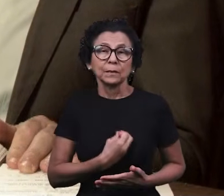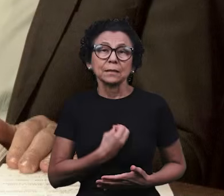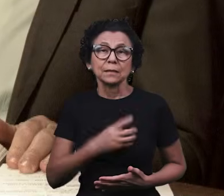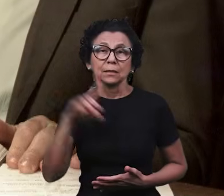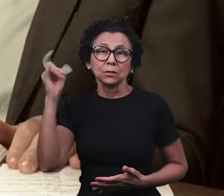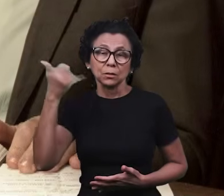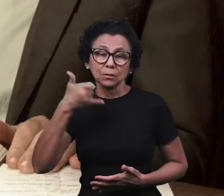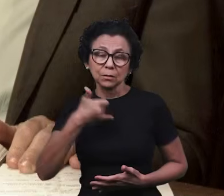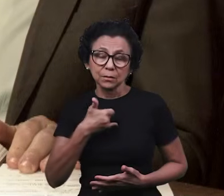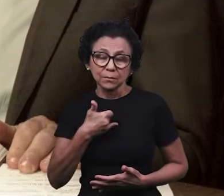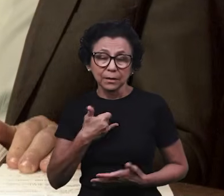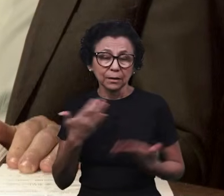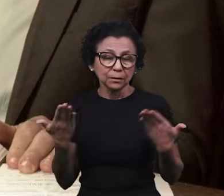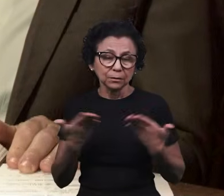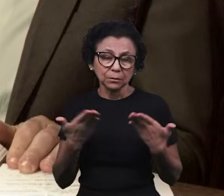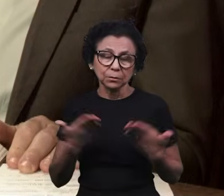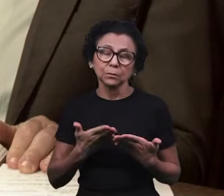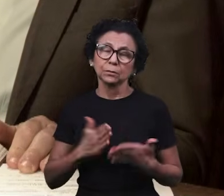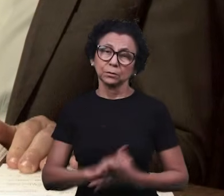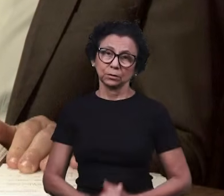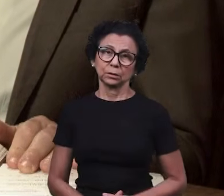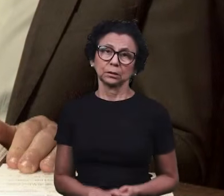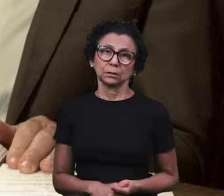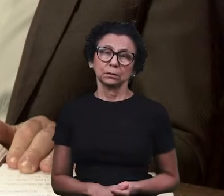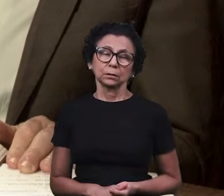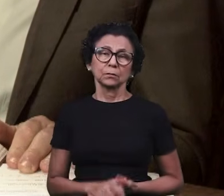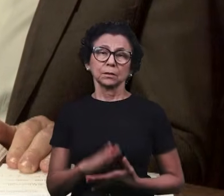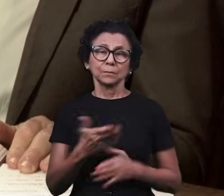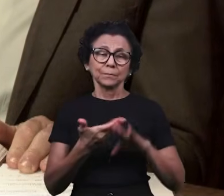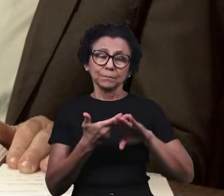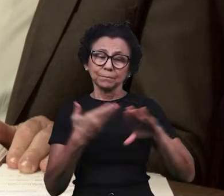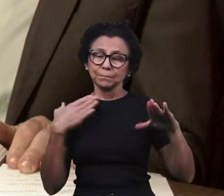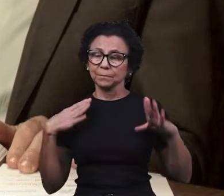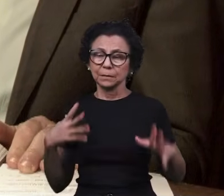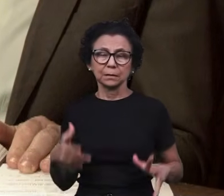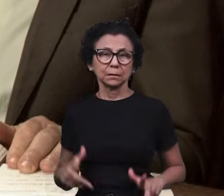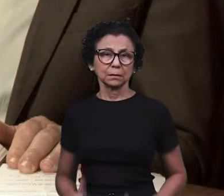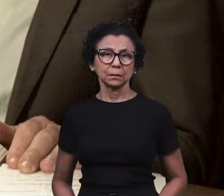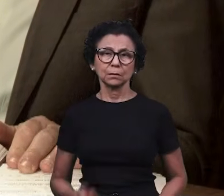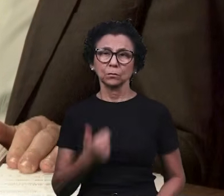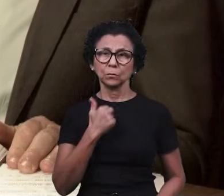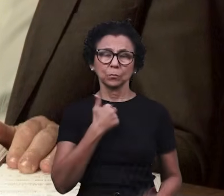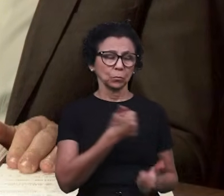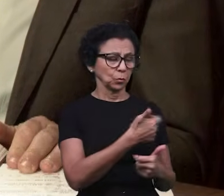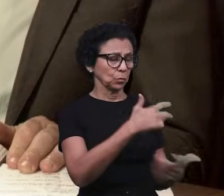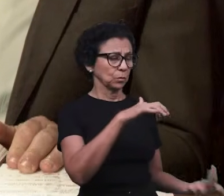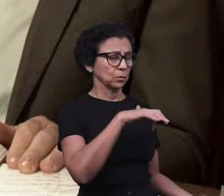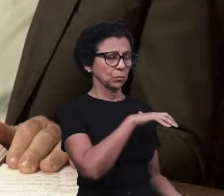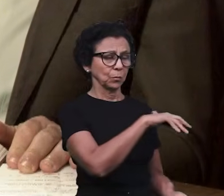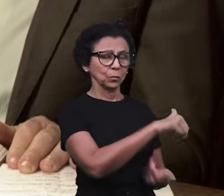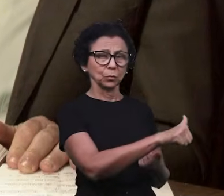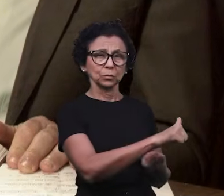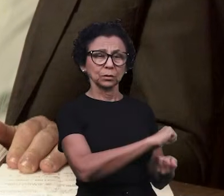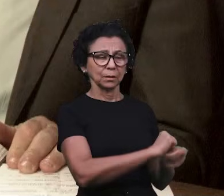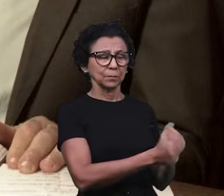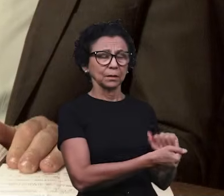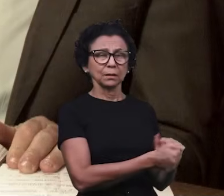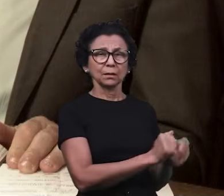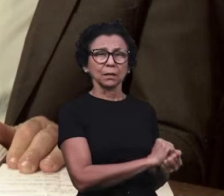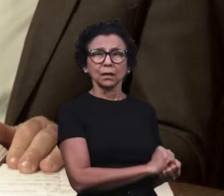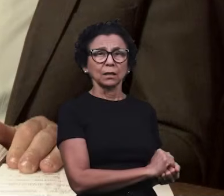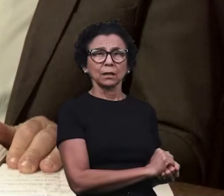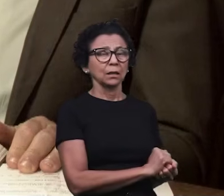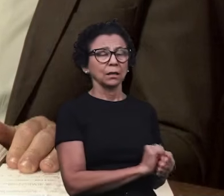de Deus hoje. As vestes são vestes de santidade, porque é com essas vestes, não é com a sua impureza que você vai servir a Deus,